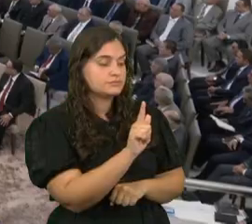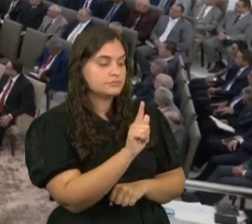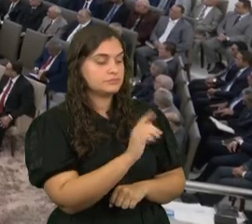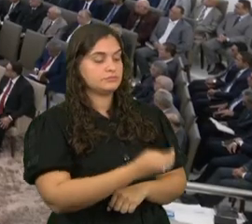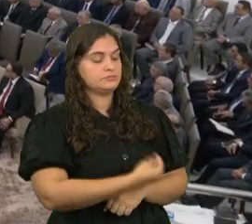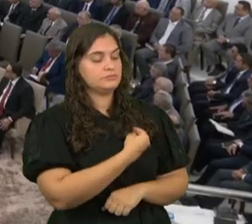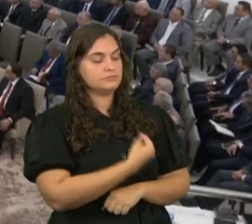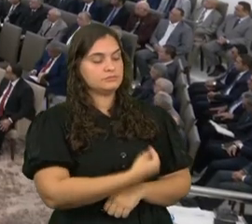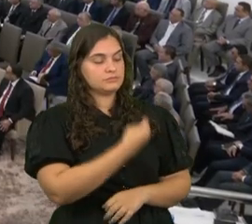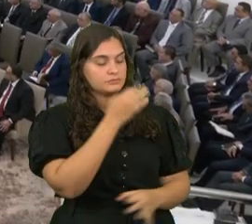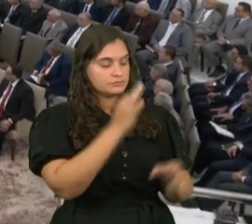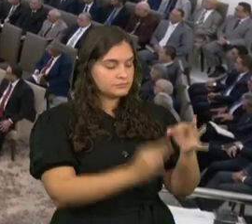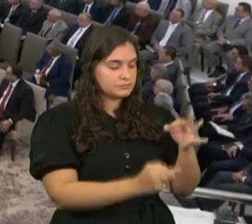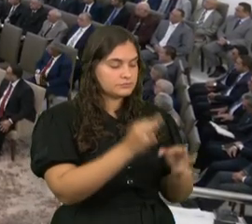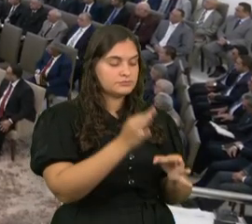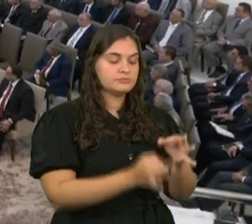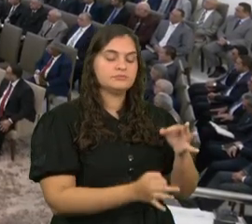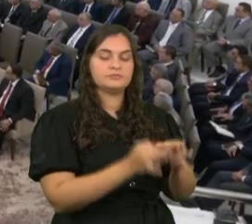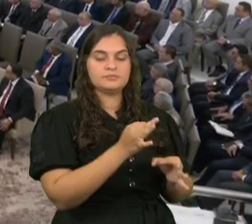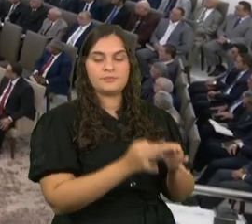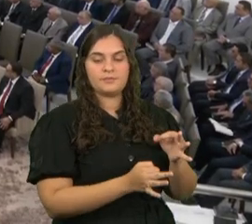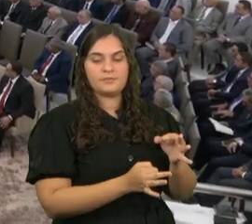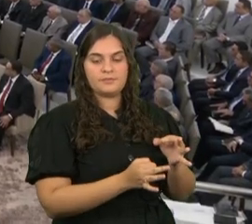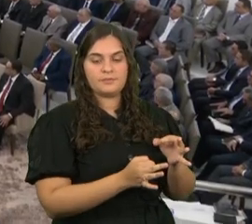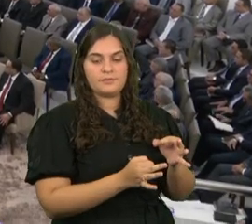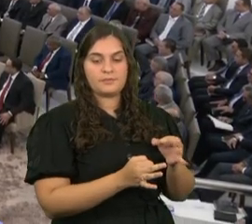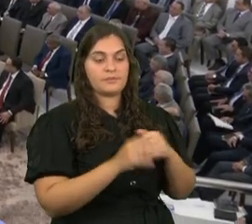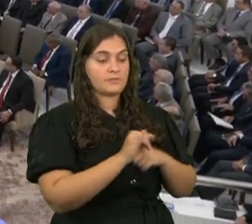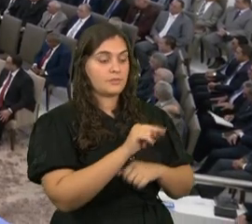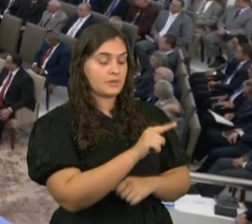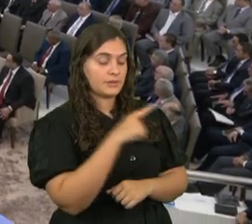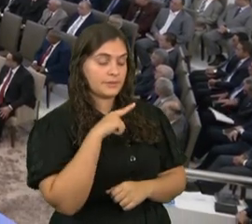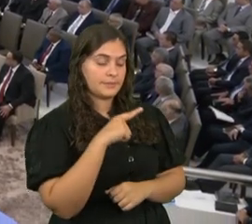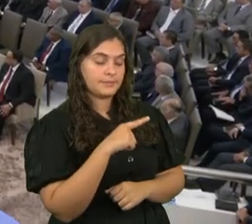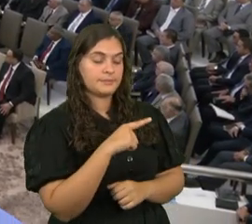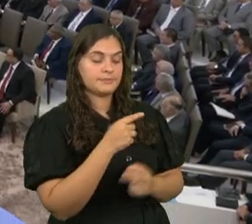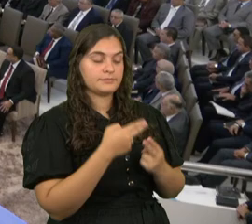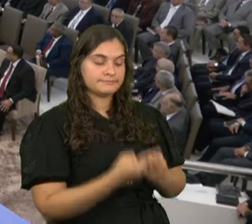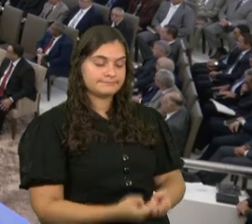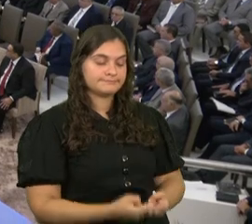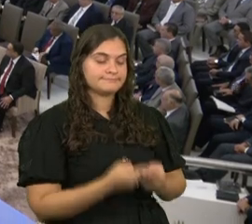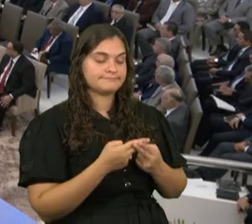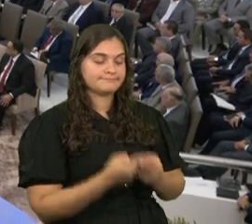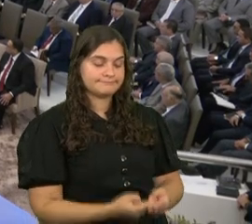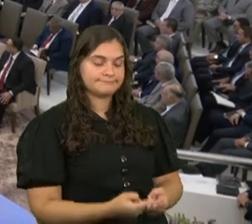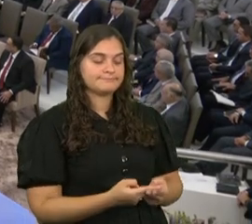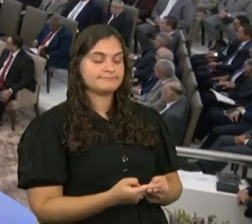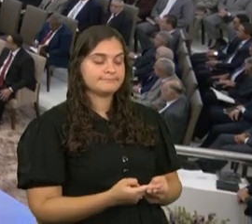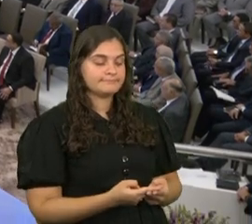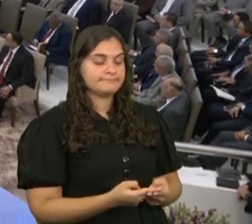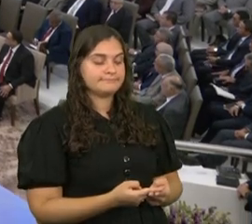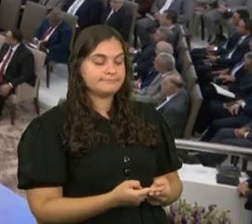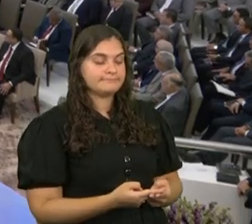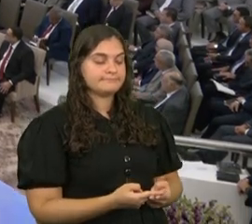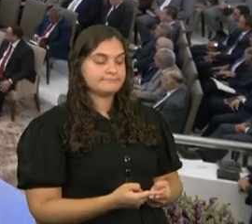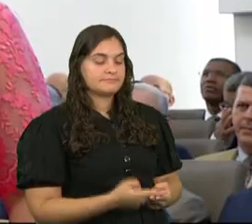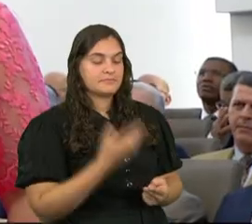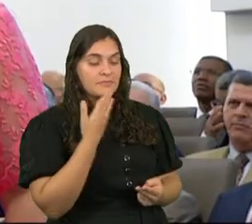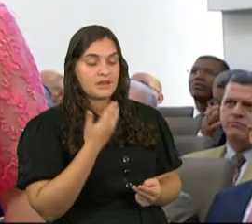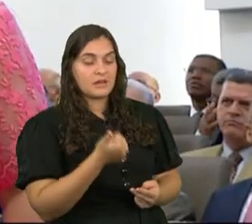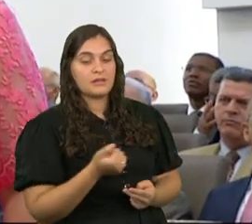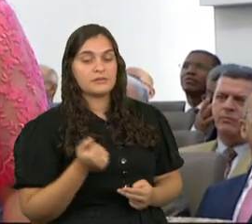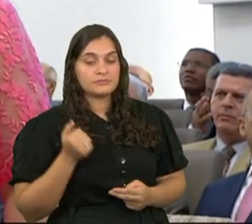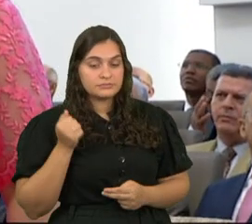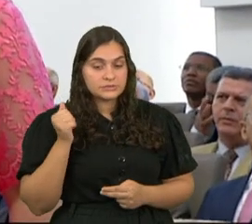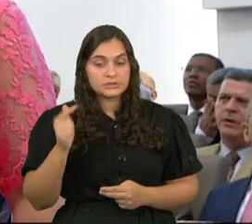em justiça. Quem tem paciência, versículo 32, é melhor que o